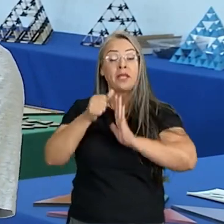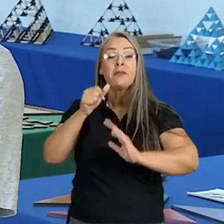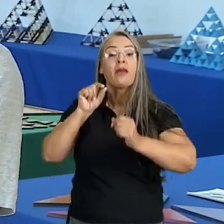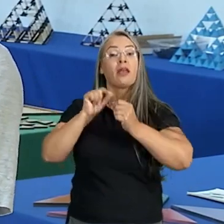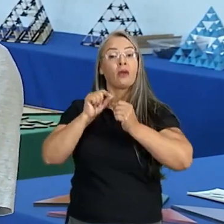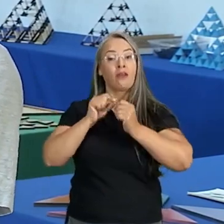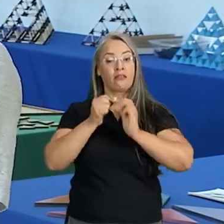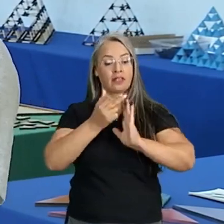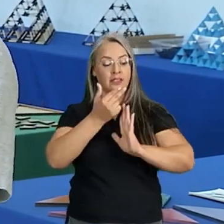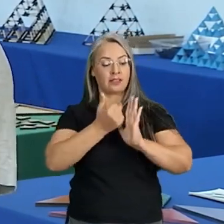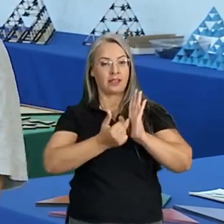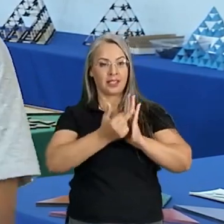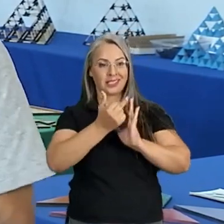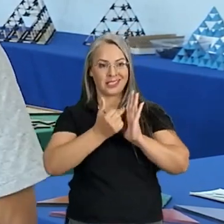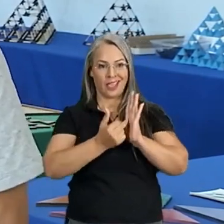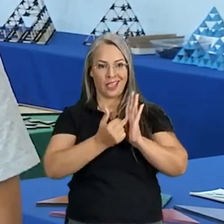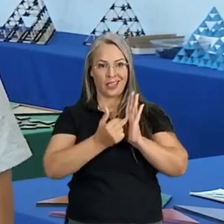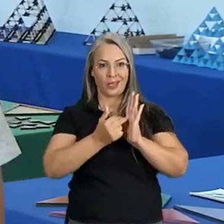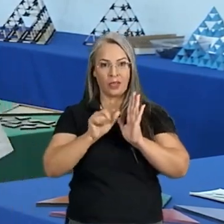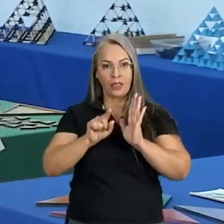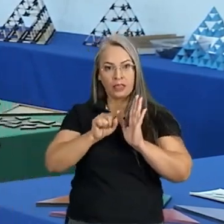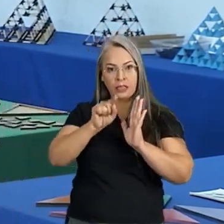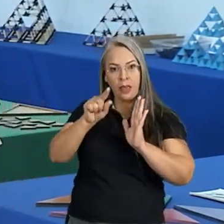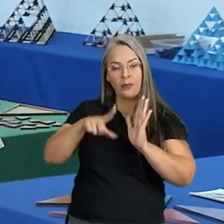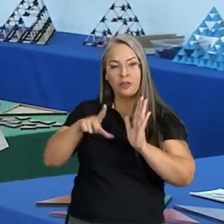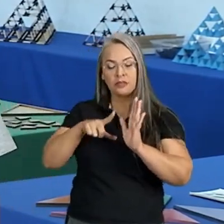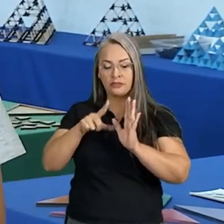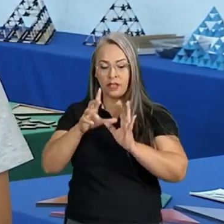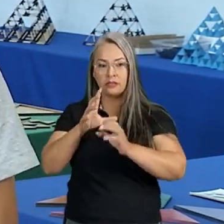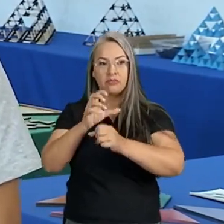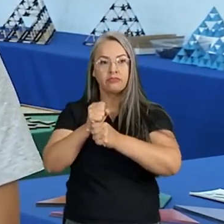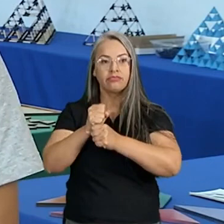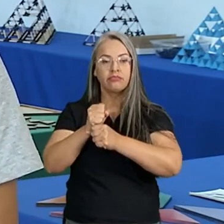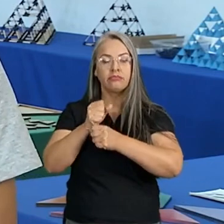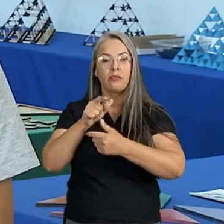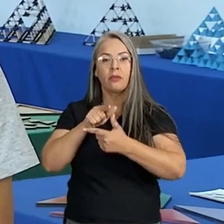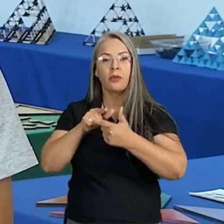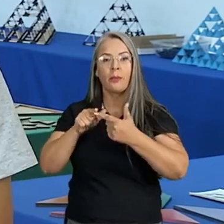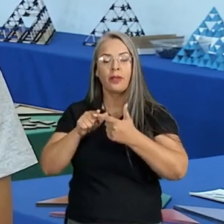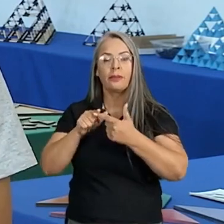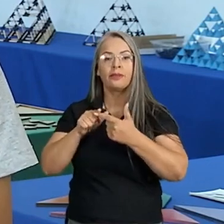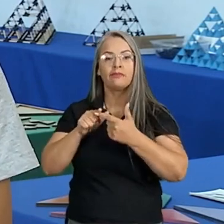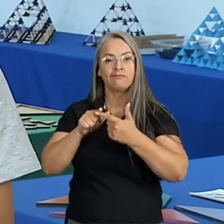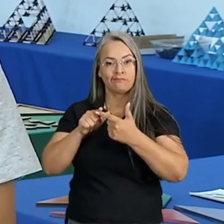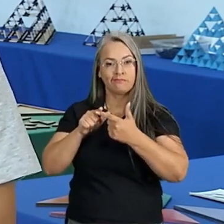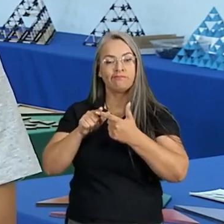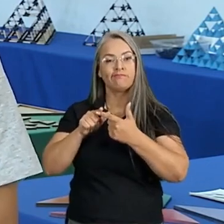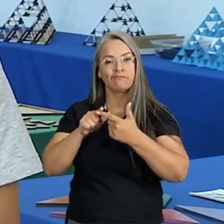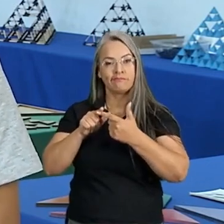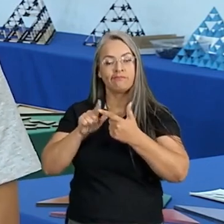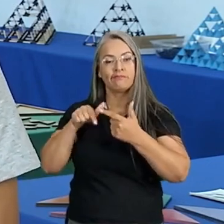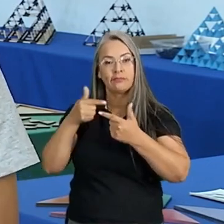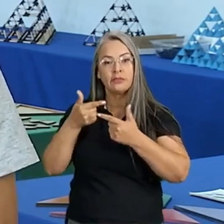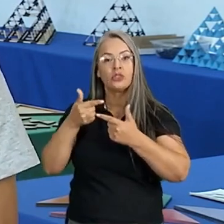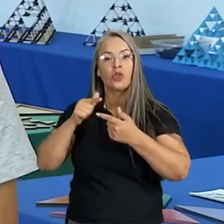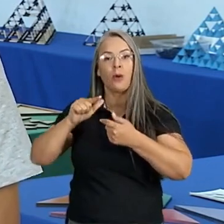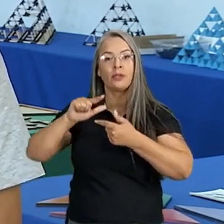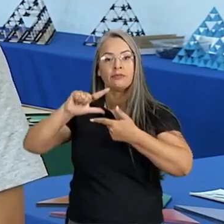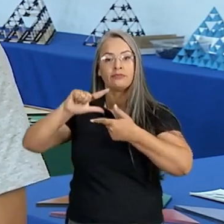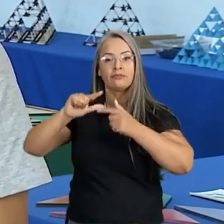matemática que por exemplo geogebra e ele é um programa de geometria